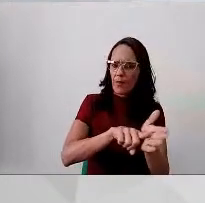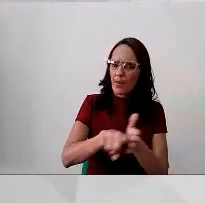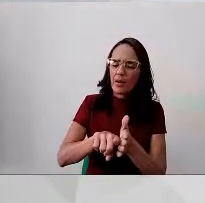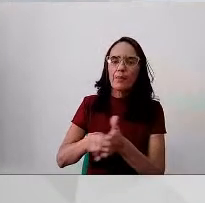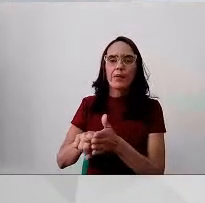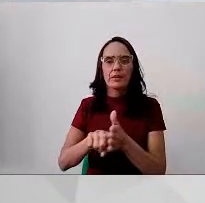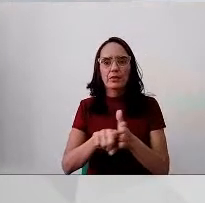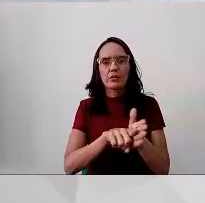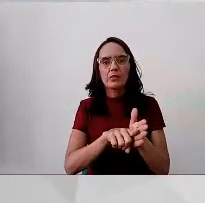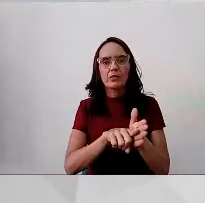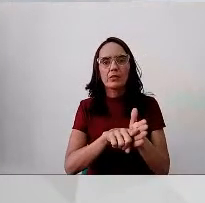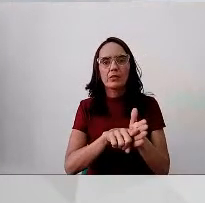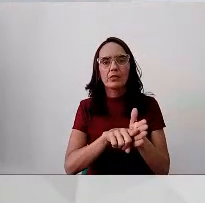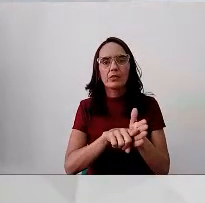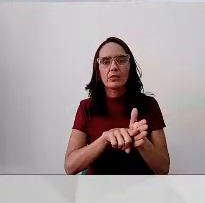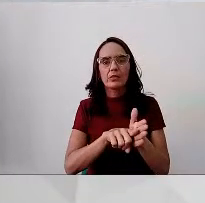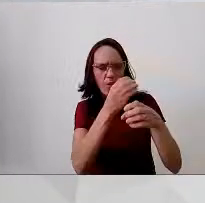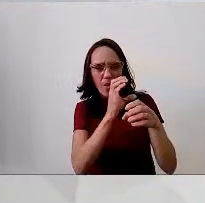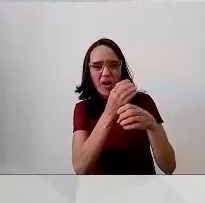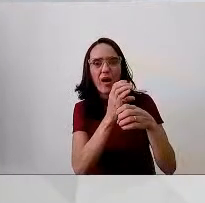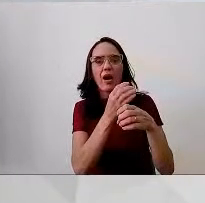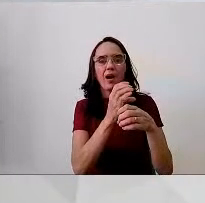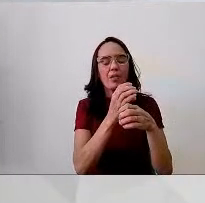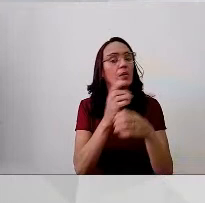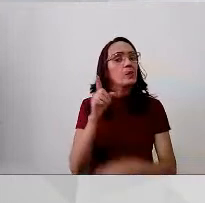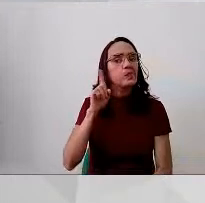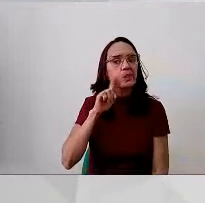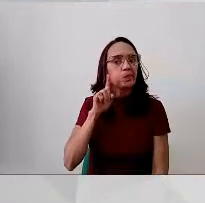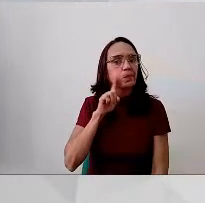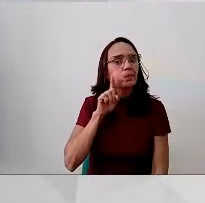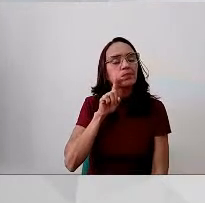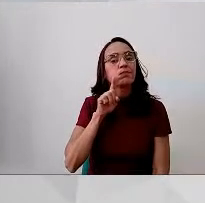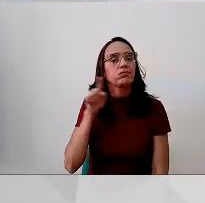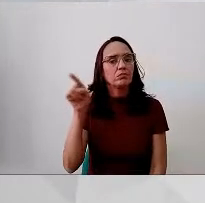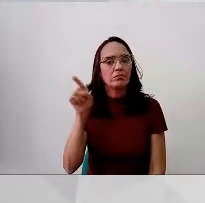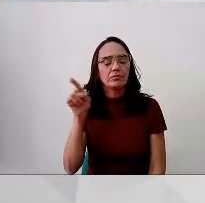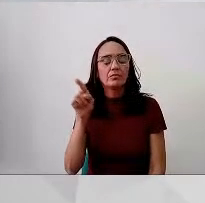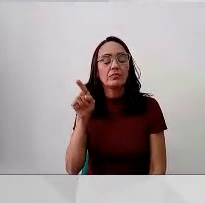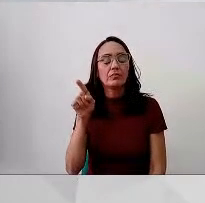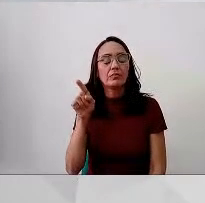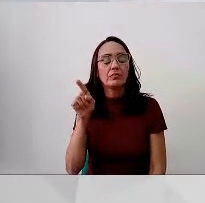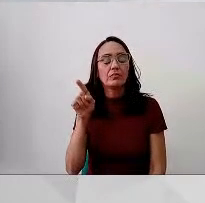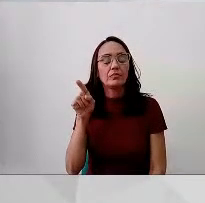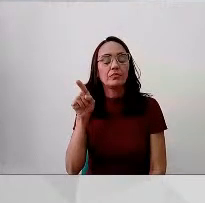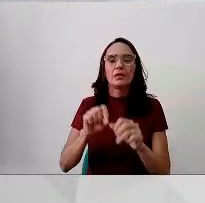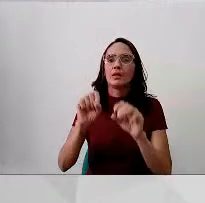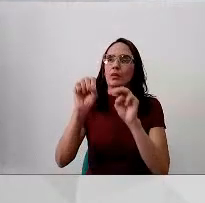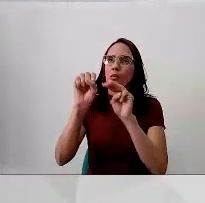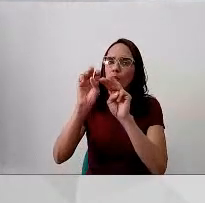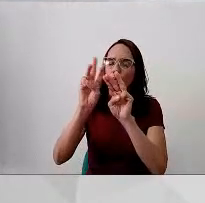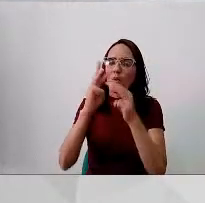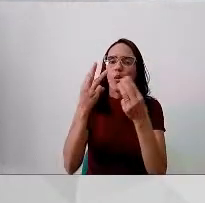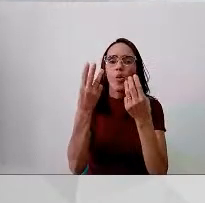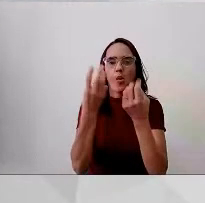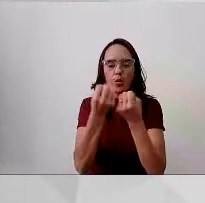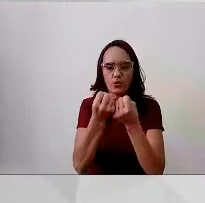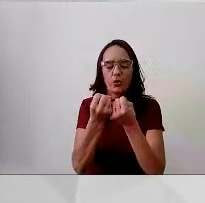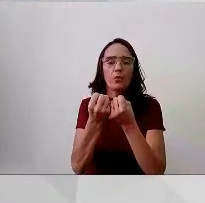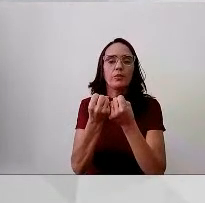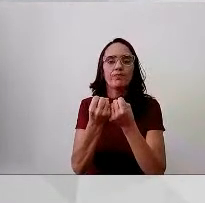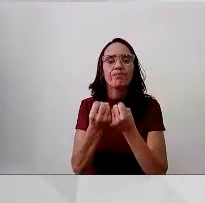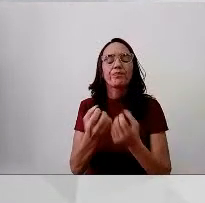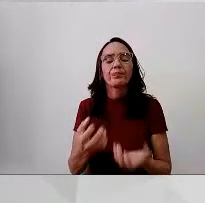laboratórios lá, nos Estados Unidos, né, fizeram um workshop, né, de alguns dias, né,